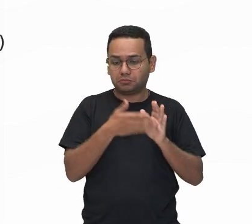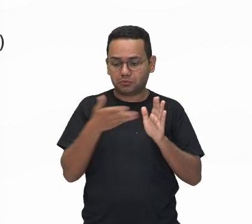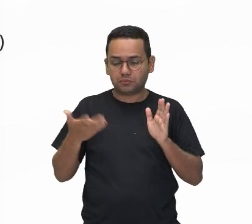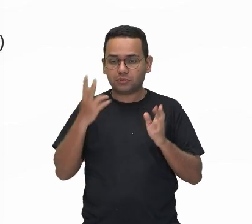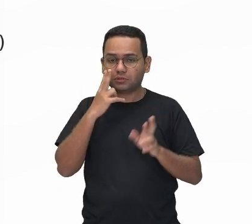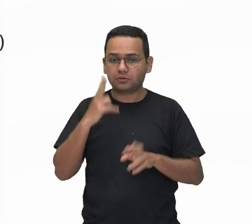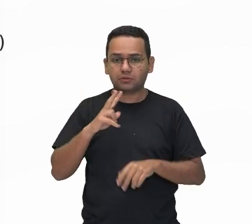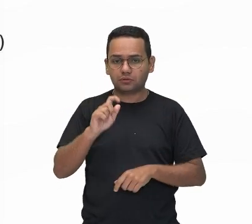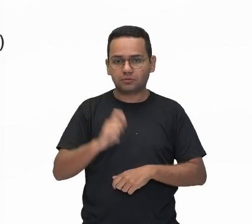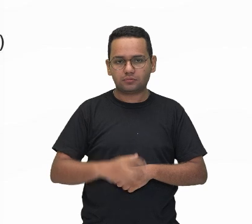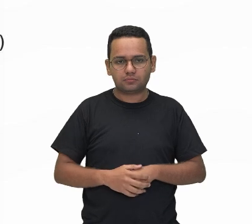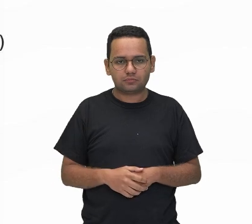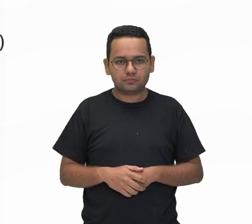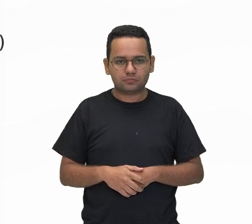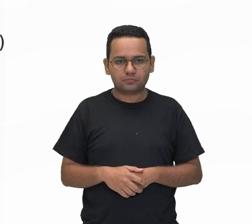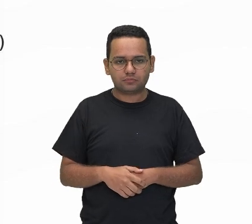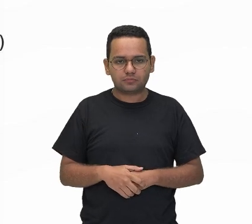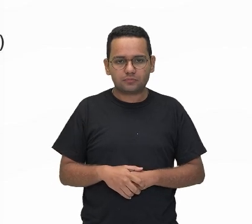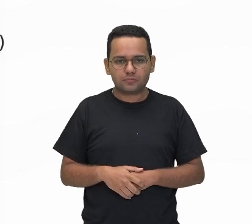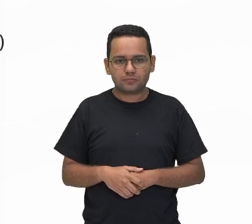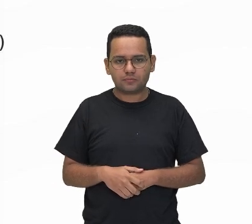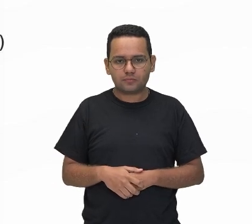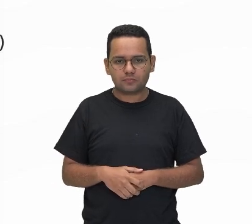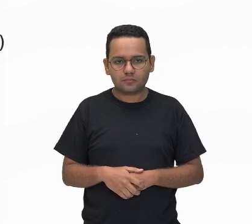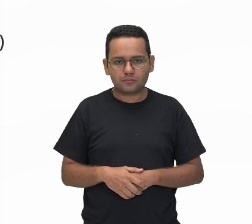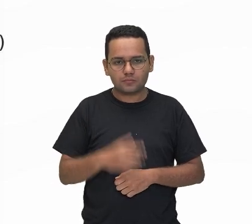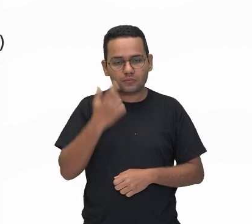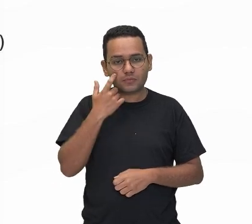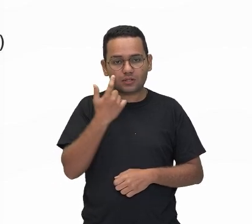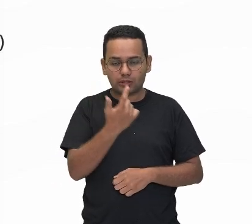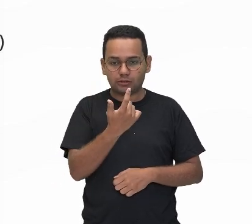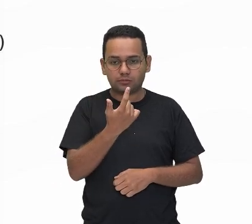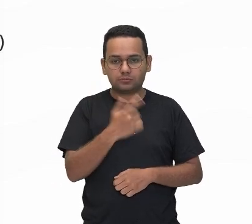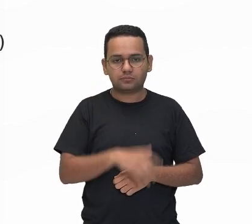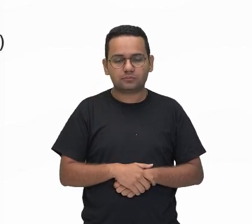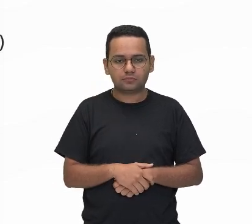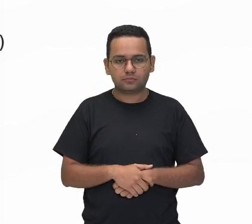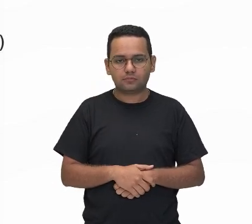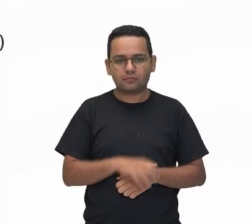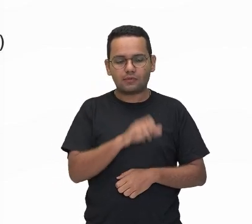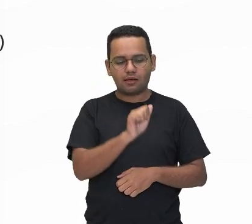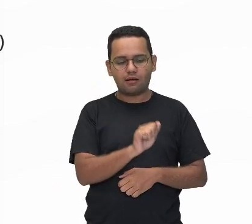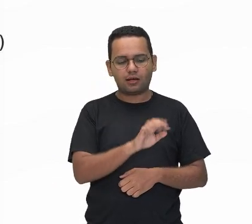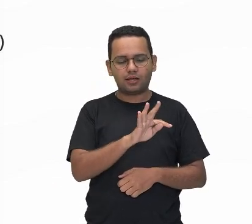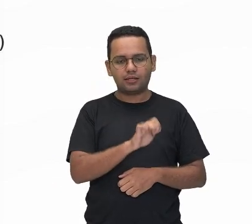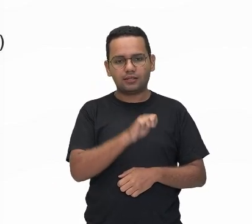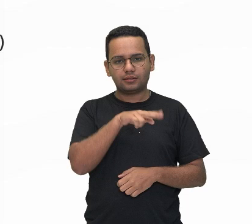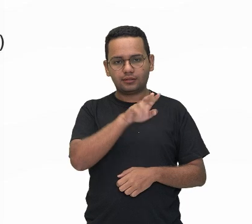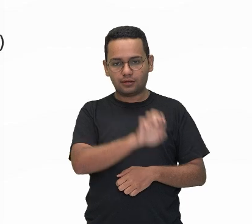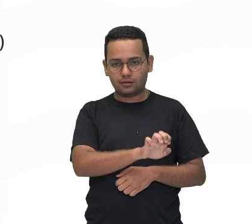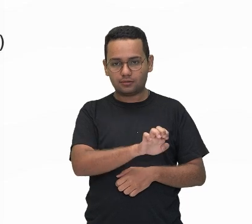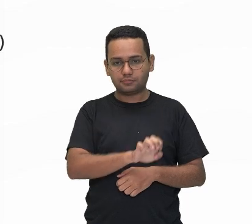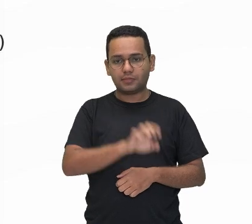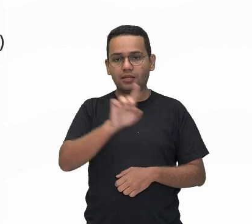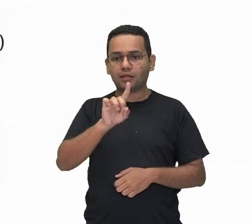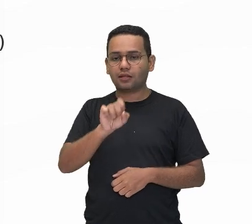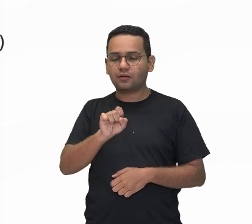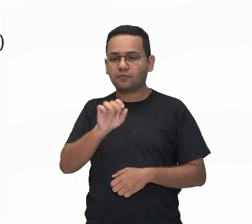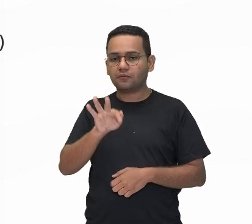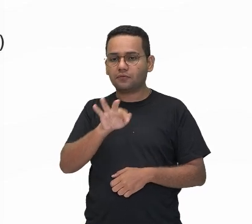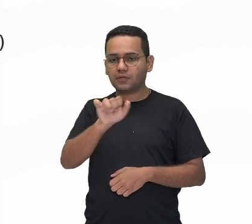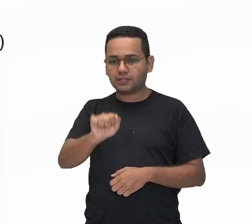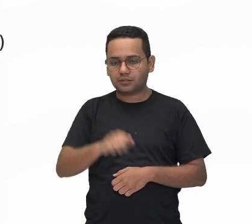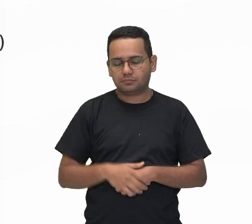apresentar para vocês. Essas palavras são ataque e defesa. Então, ataque e defesa